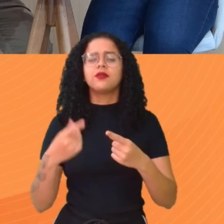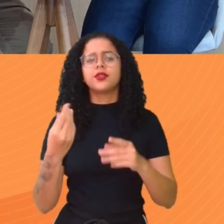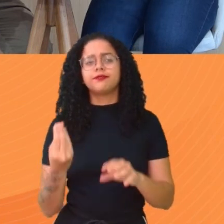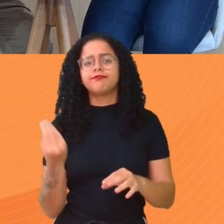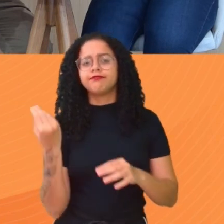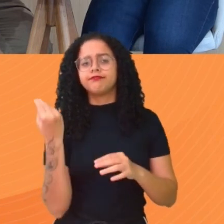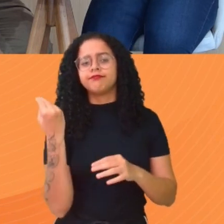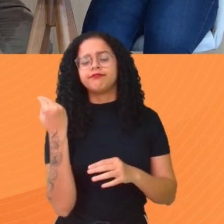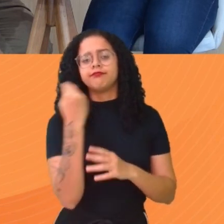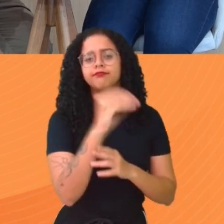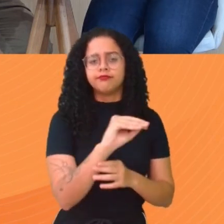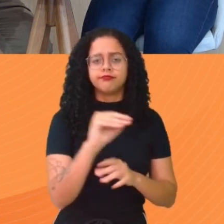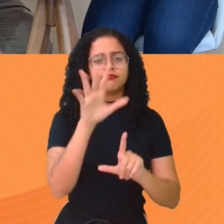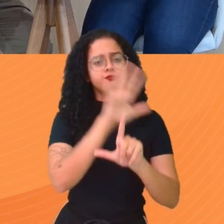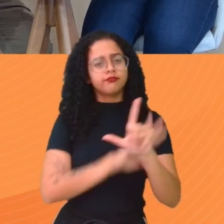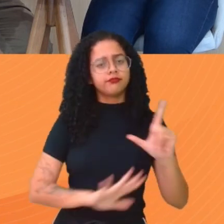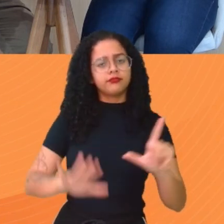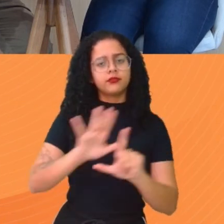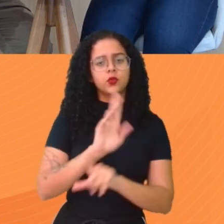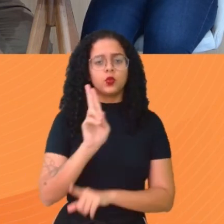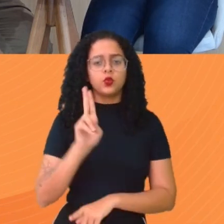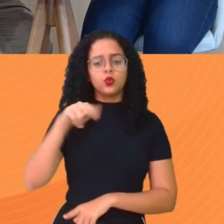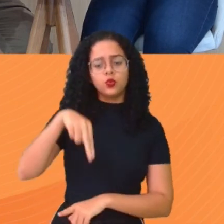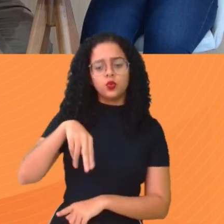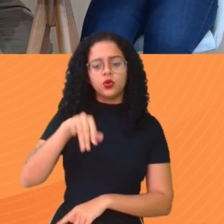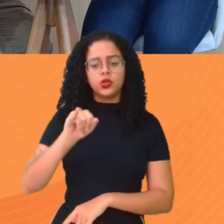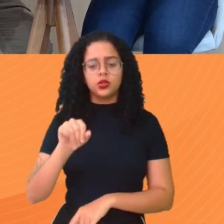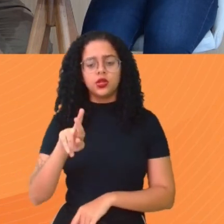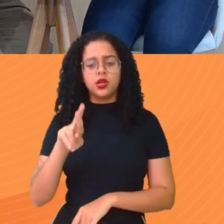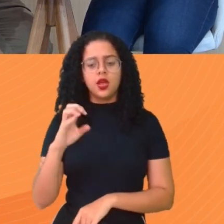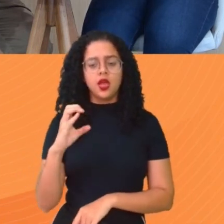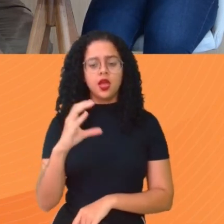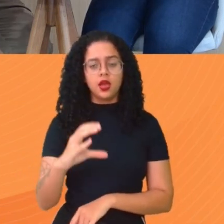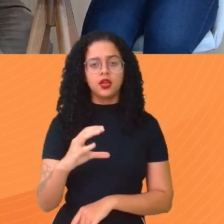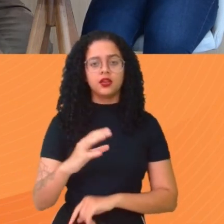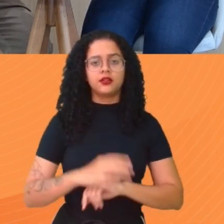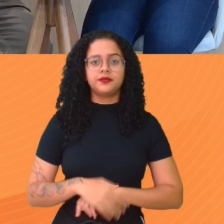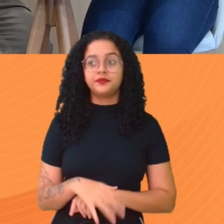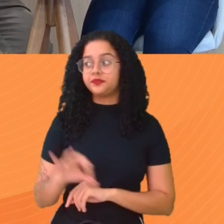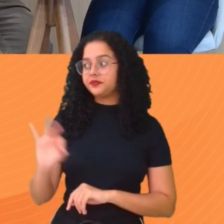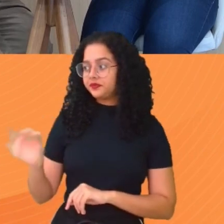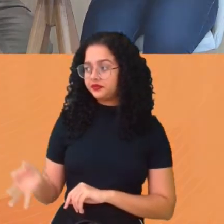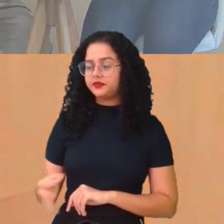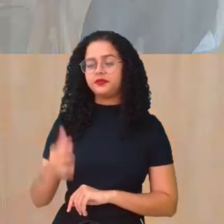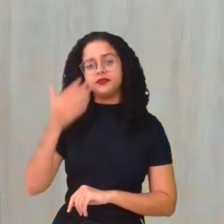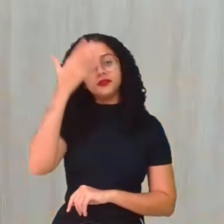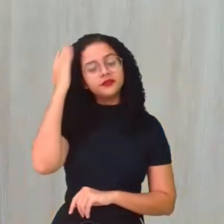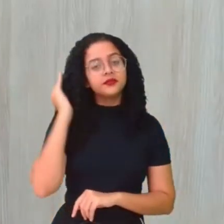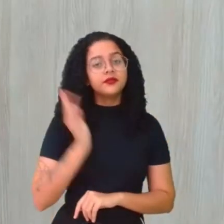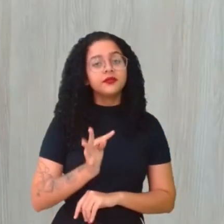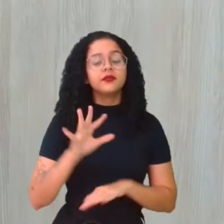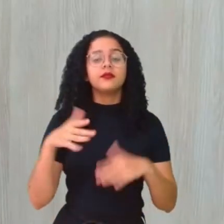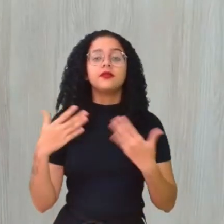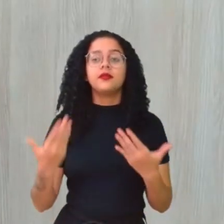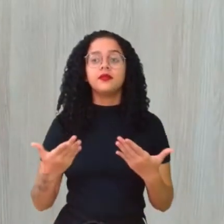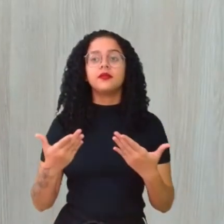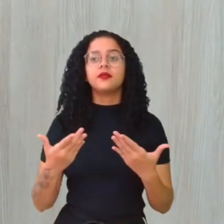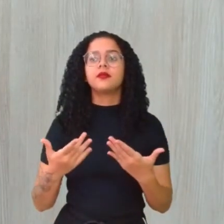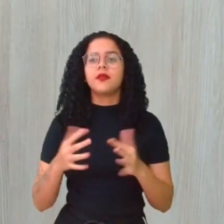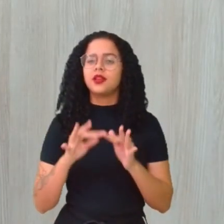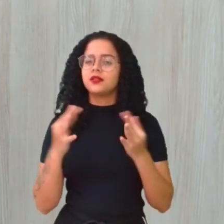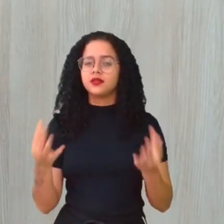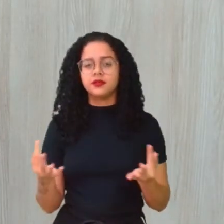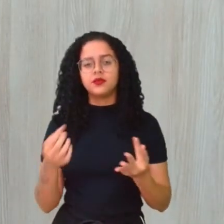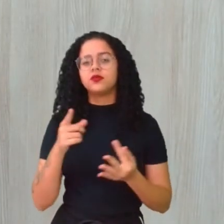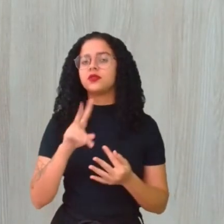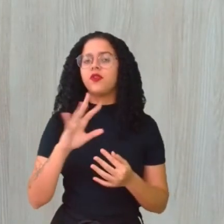lá, sobe lá na plataforma da Unirec. Não é isso, Tiago? Exatamente. Gente, é simples